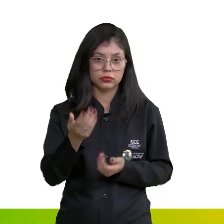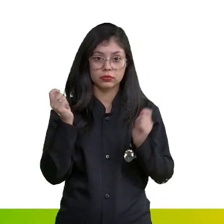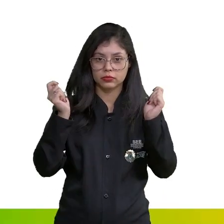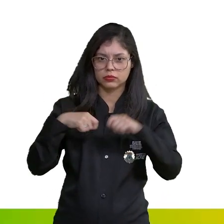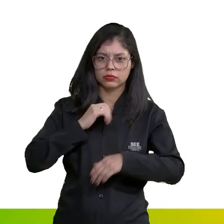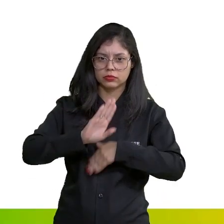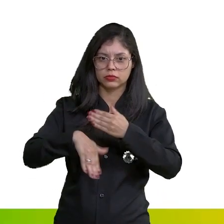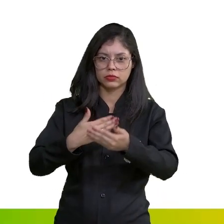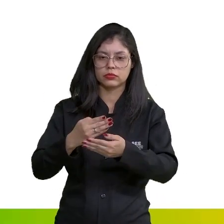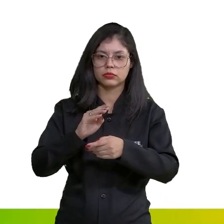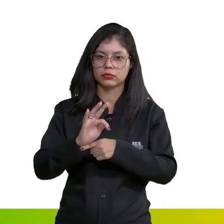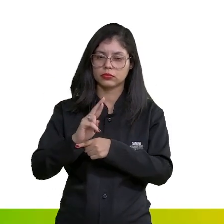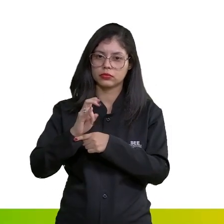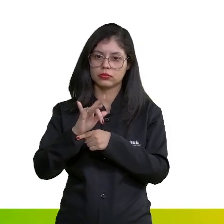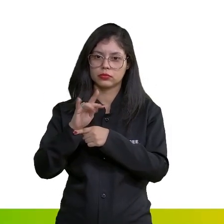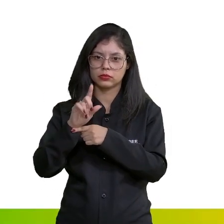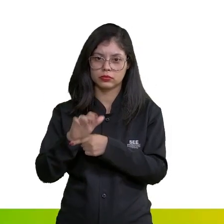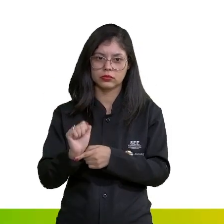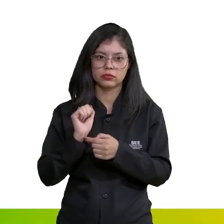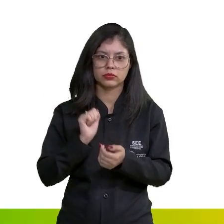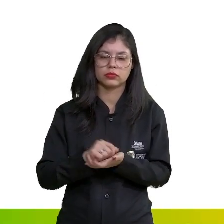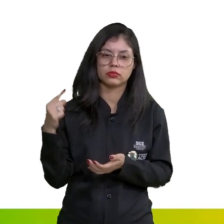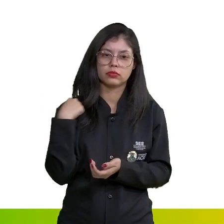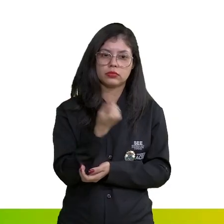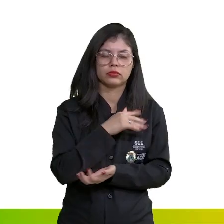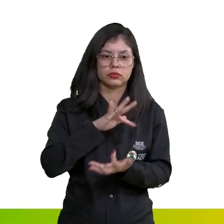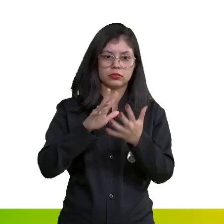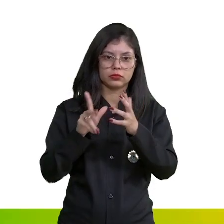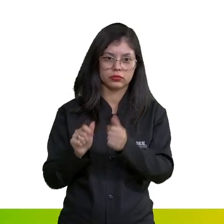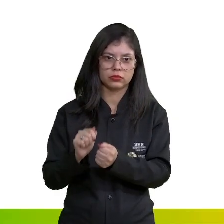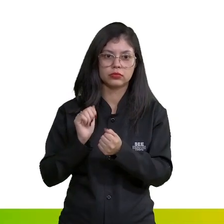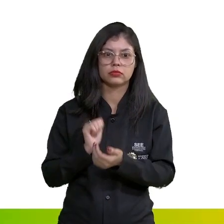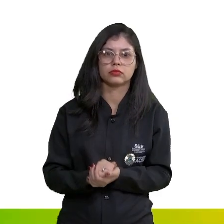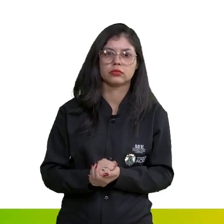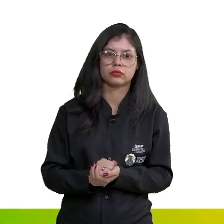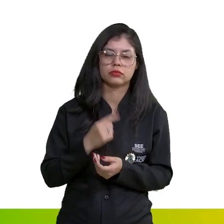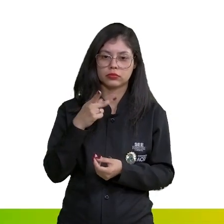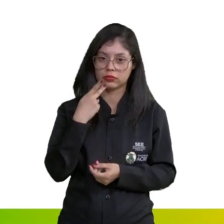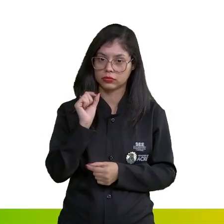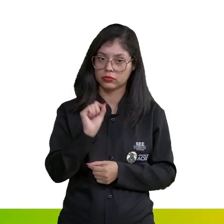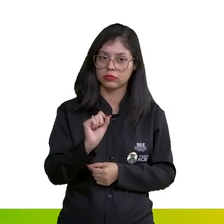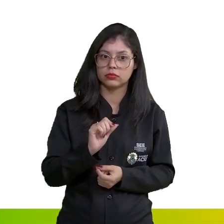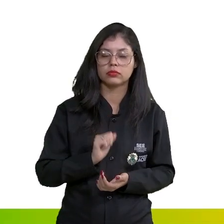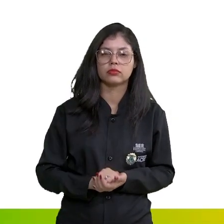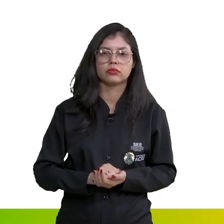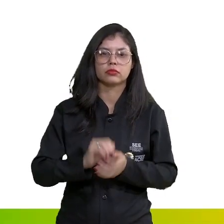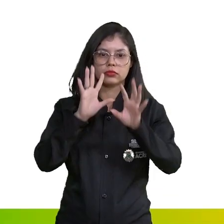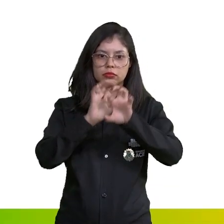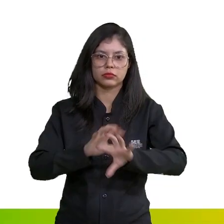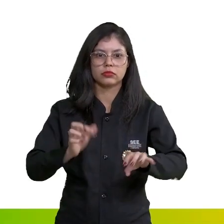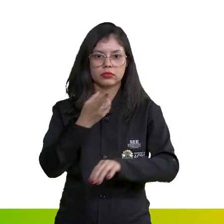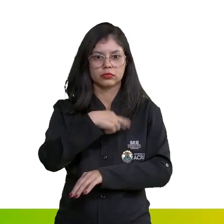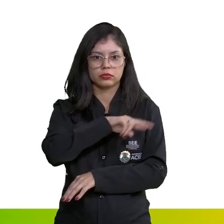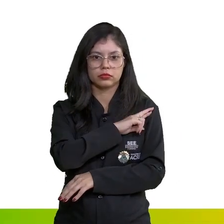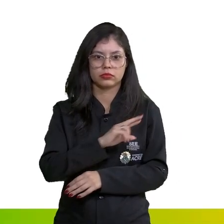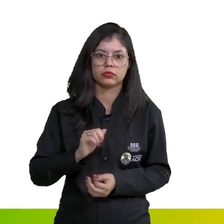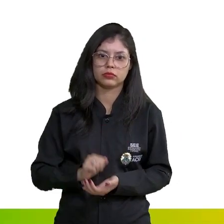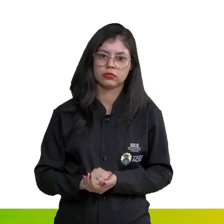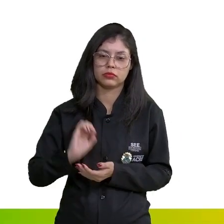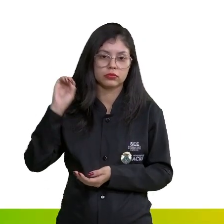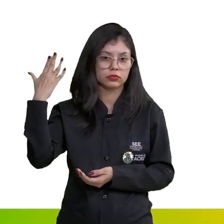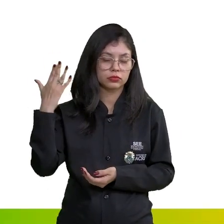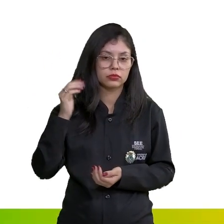a ele é possível o desenvolvimento da biodiversidade em nosso planeta. Falamos disso. Os gases responsáveis